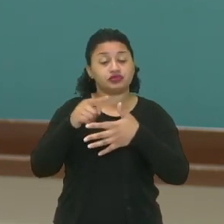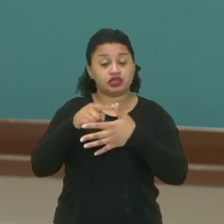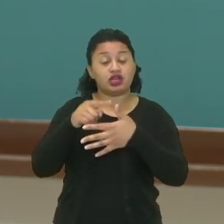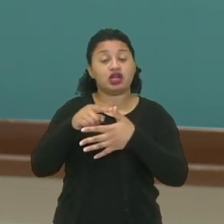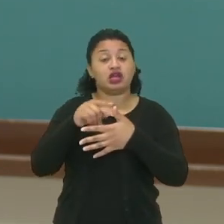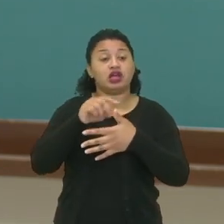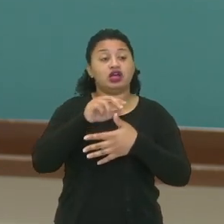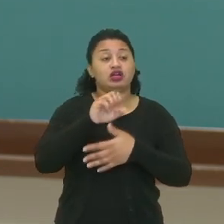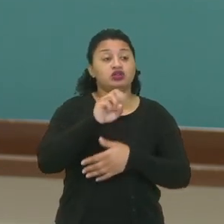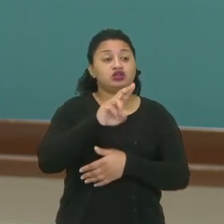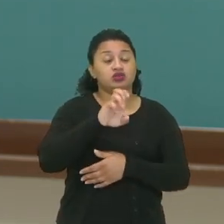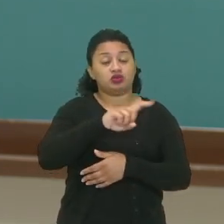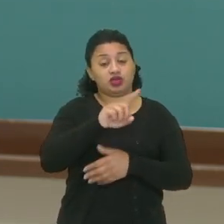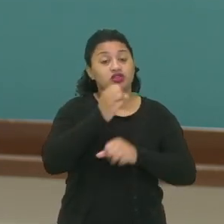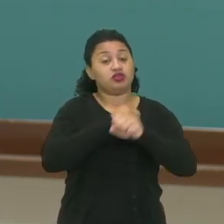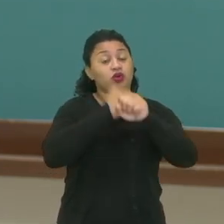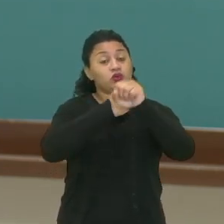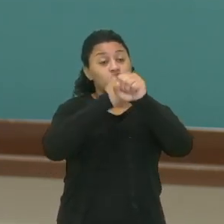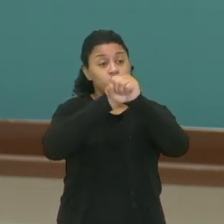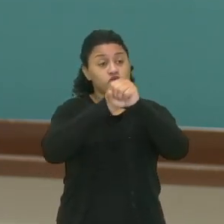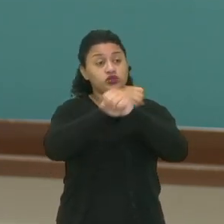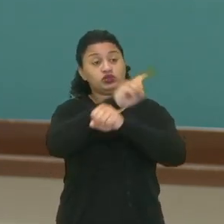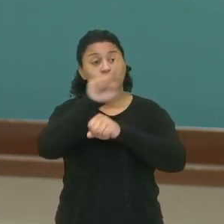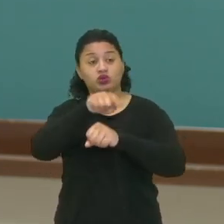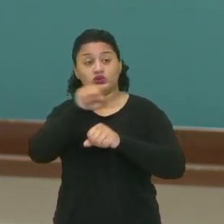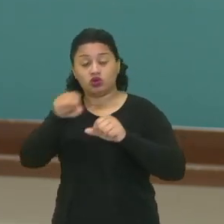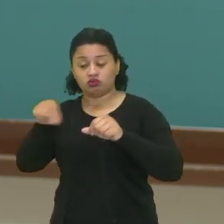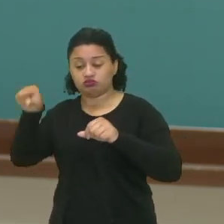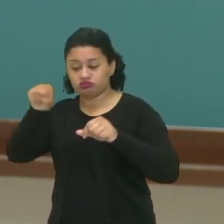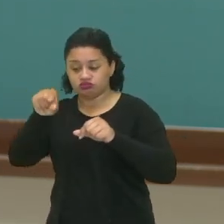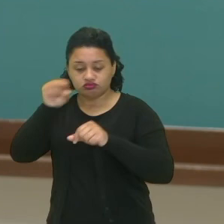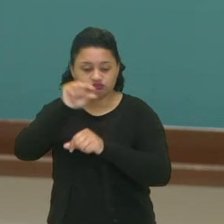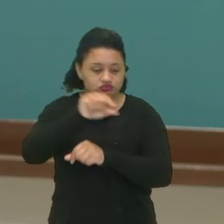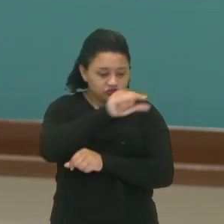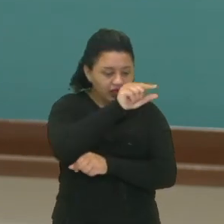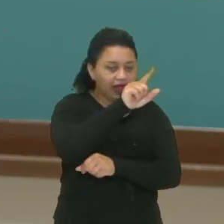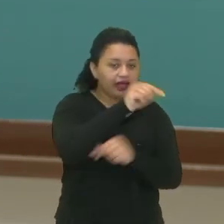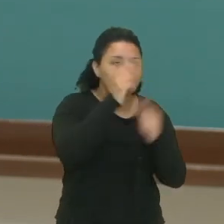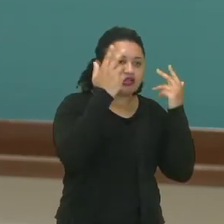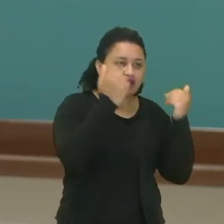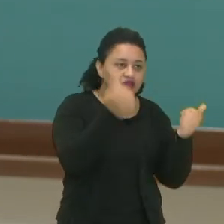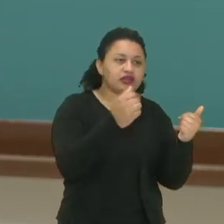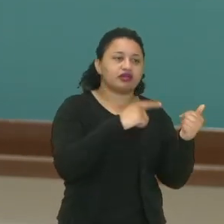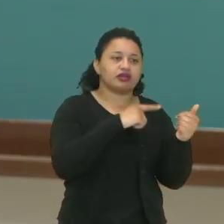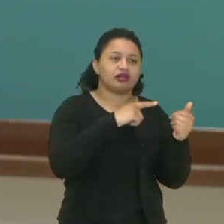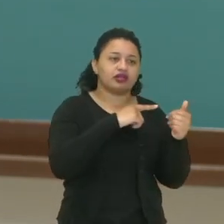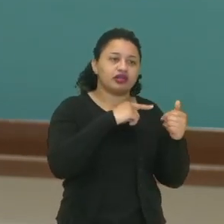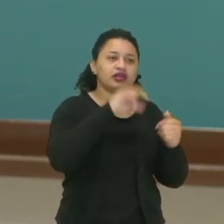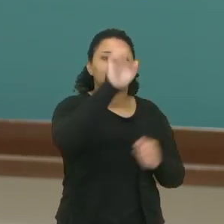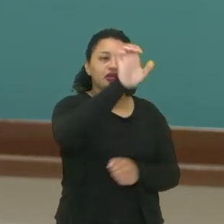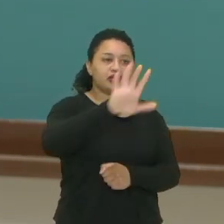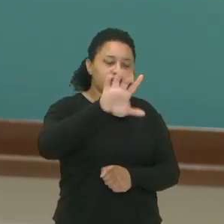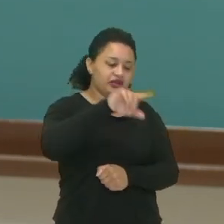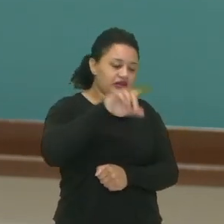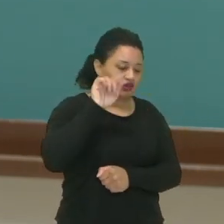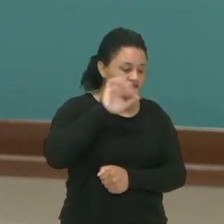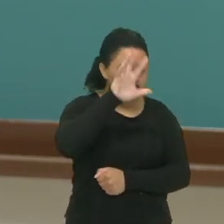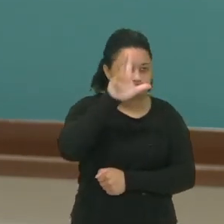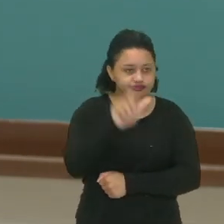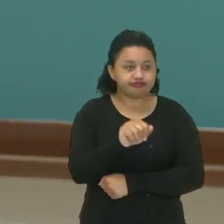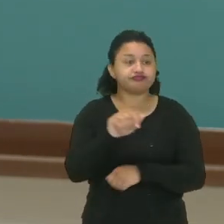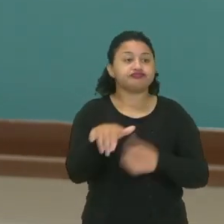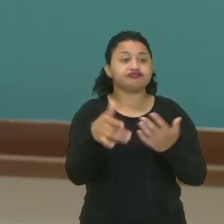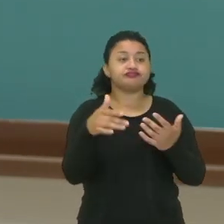homem, né, na região do Egito. E o Estreito de Gibraltar é natural entre a Europa e a África.